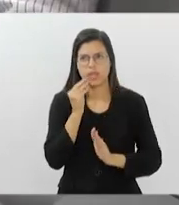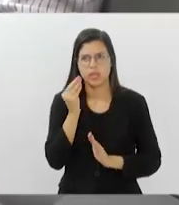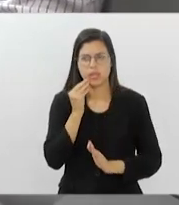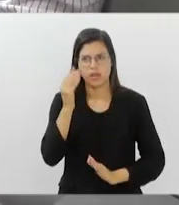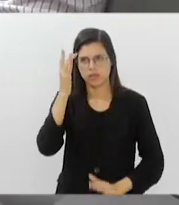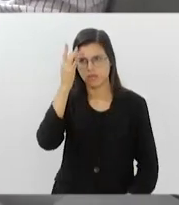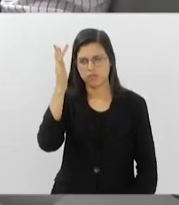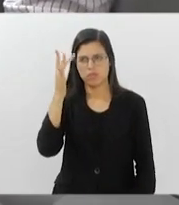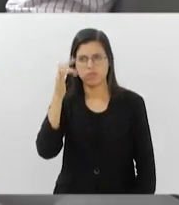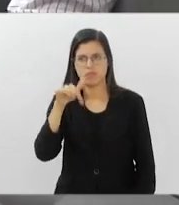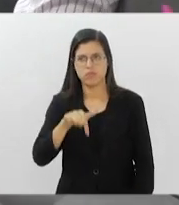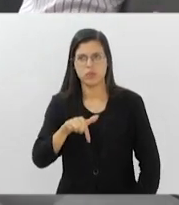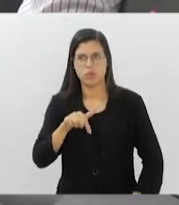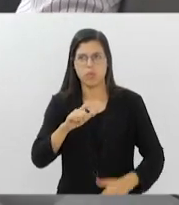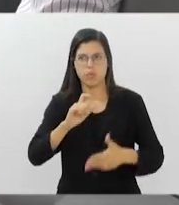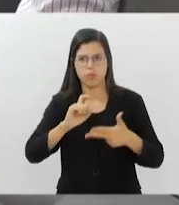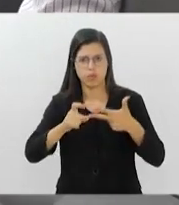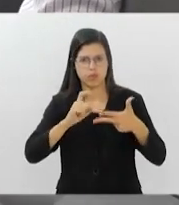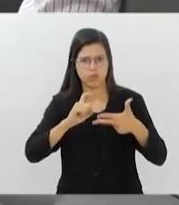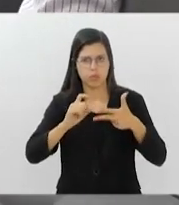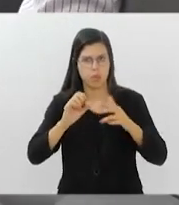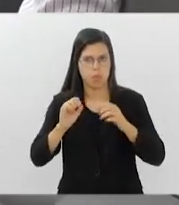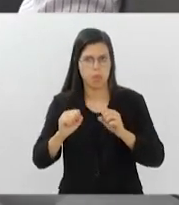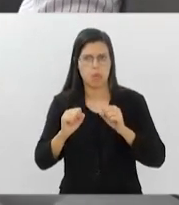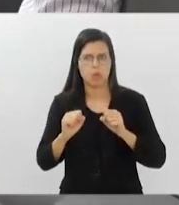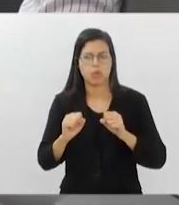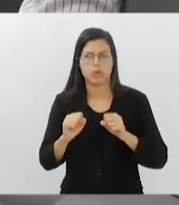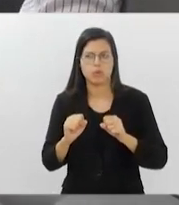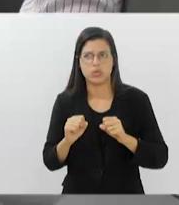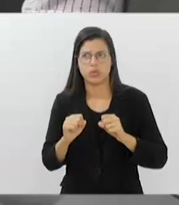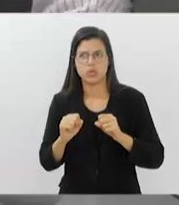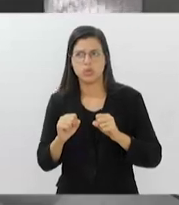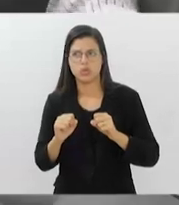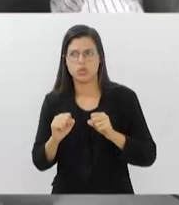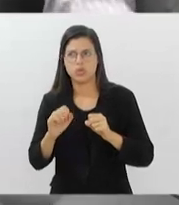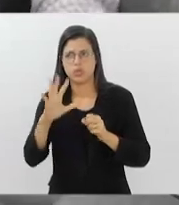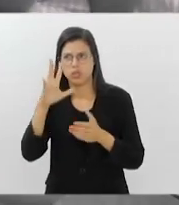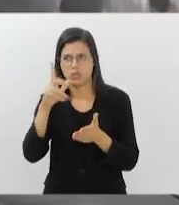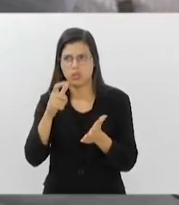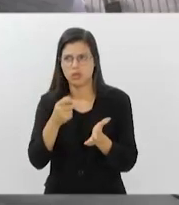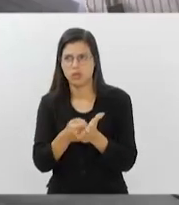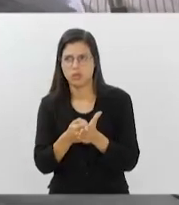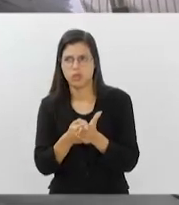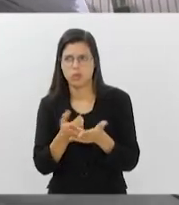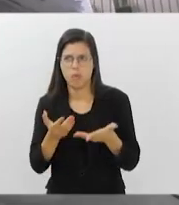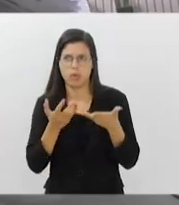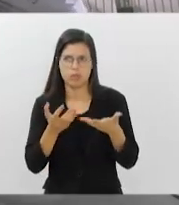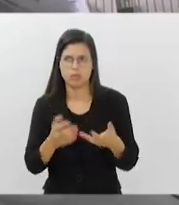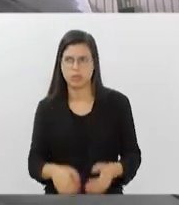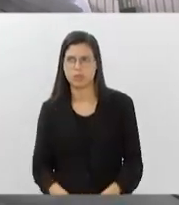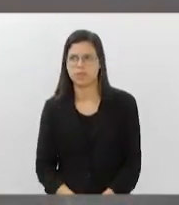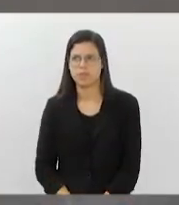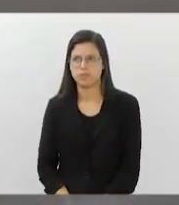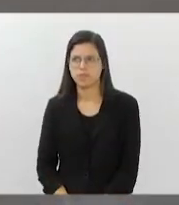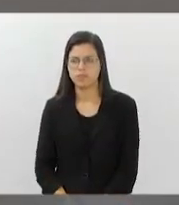facilitar, mas de fato o Poder Executivo pode estabelecer e definir como bem queira. Então